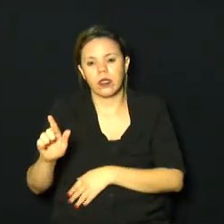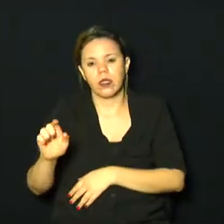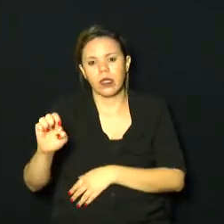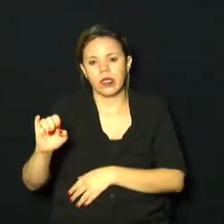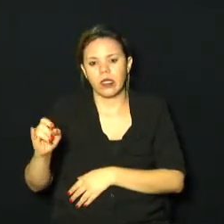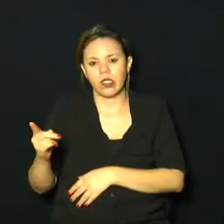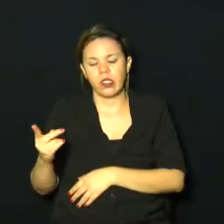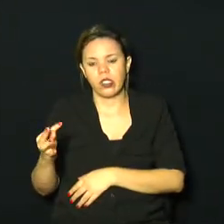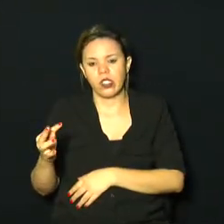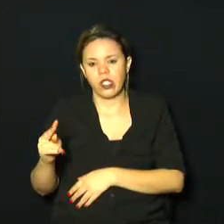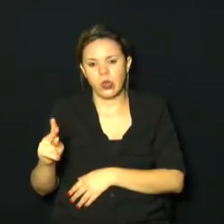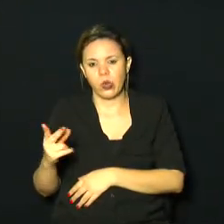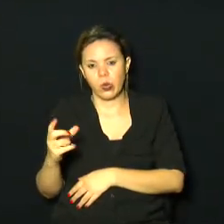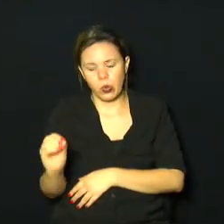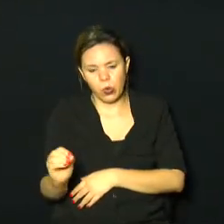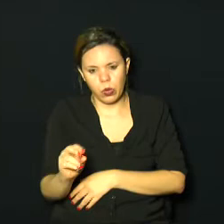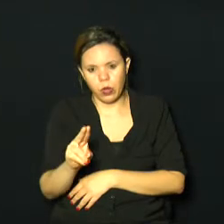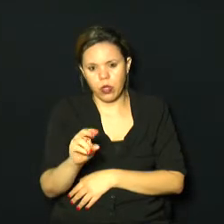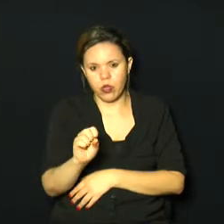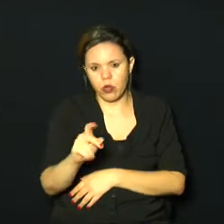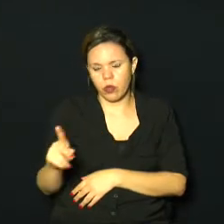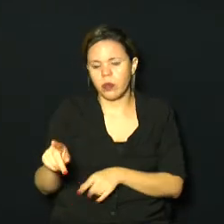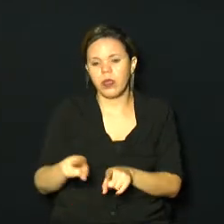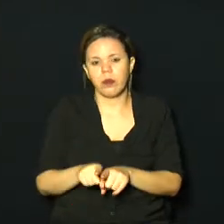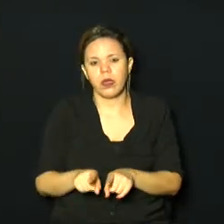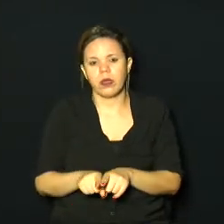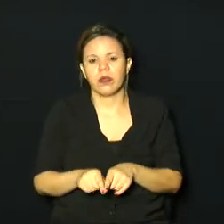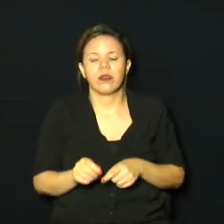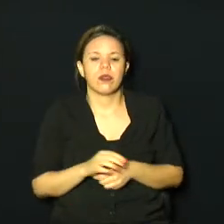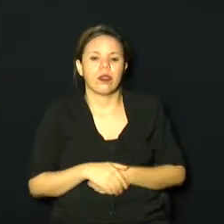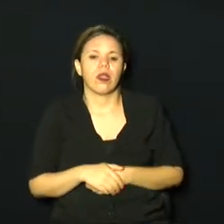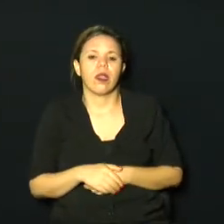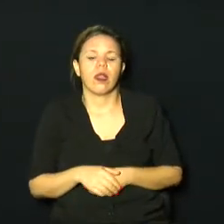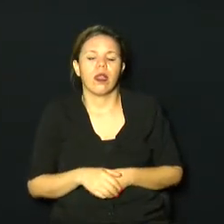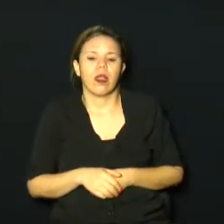fez na semana passada, que mostrou que